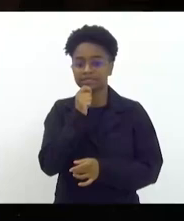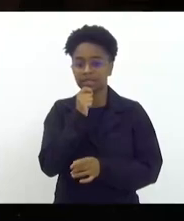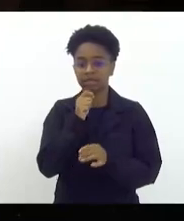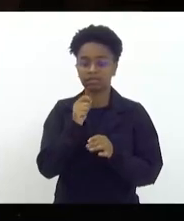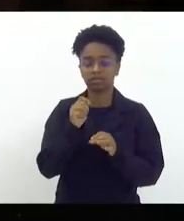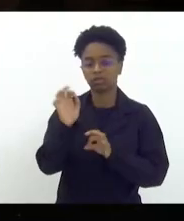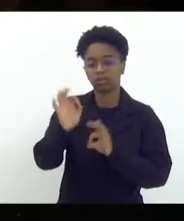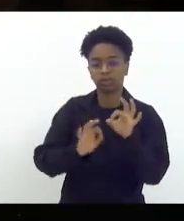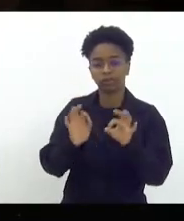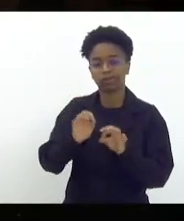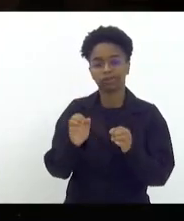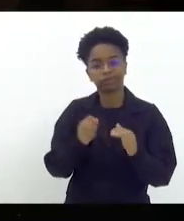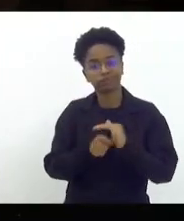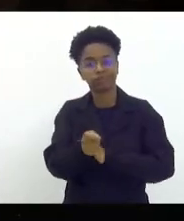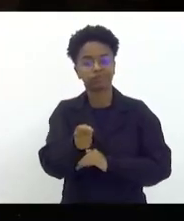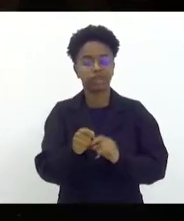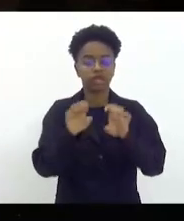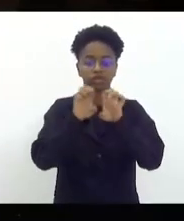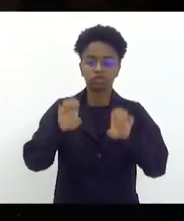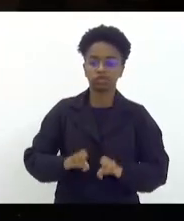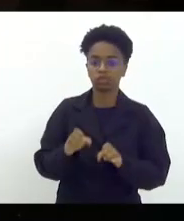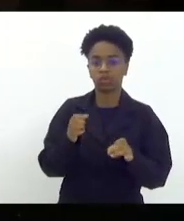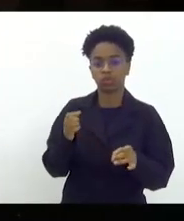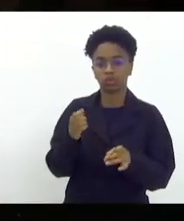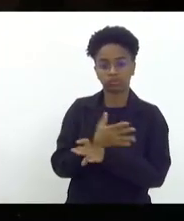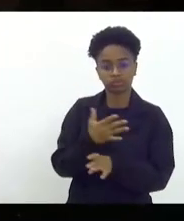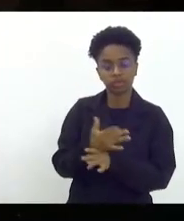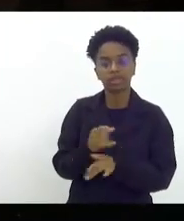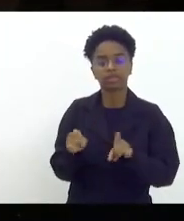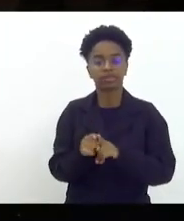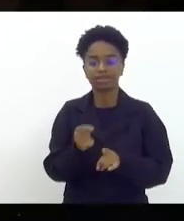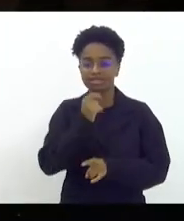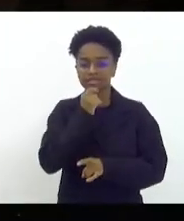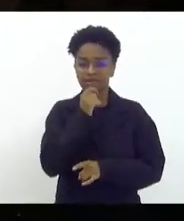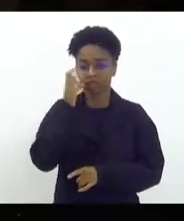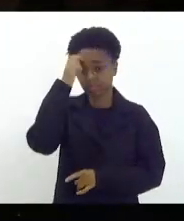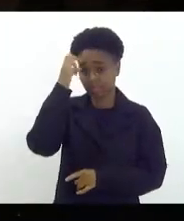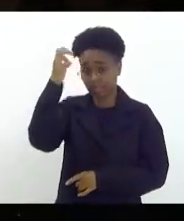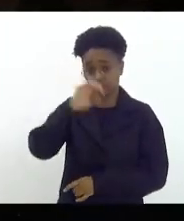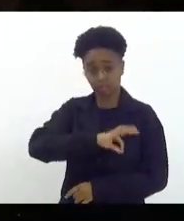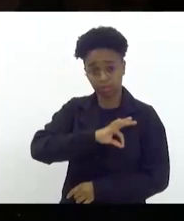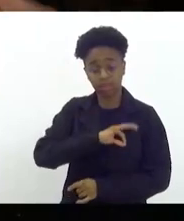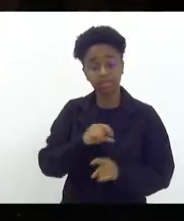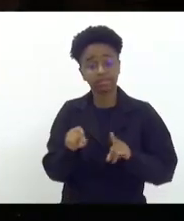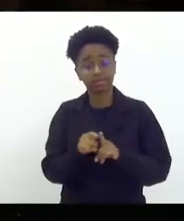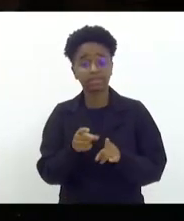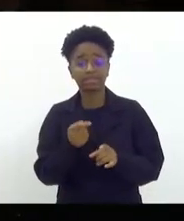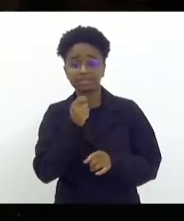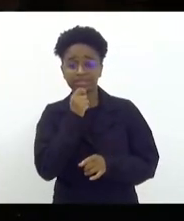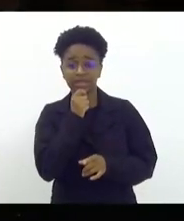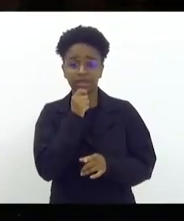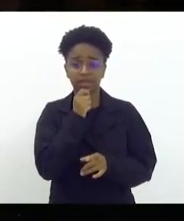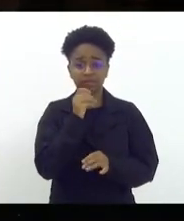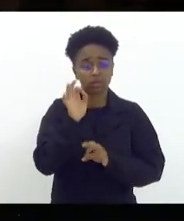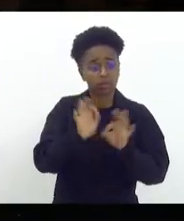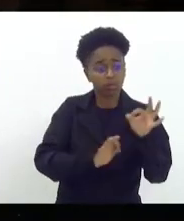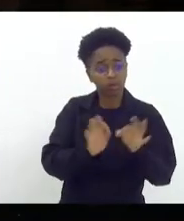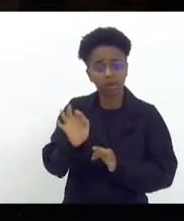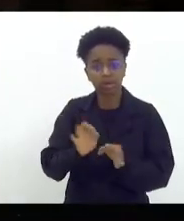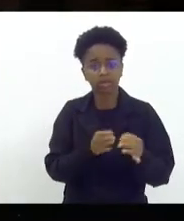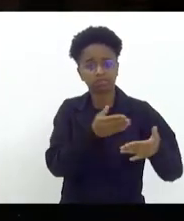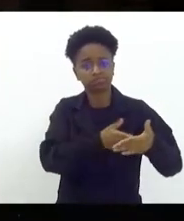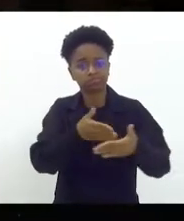urbana sem investimento e inteligência policial em mapeamento das Fronteiras